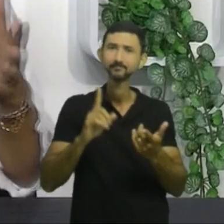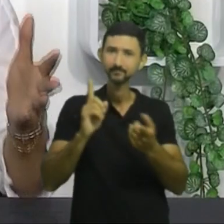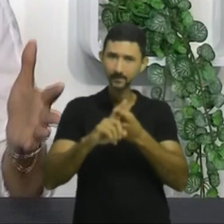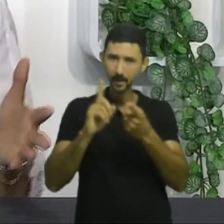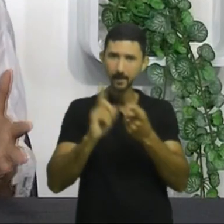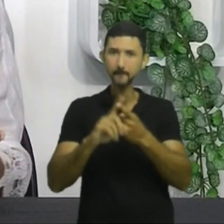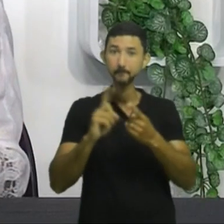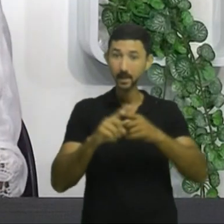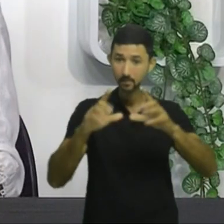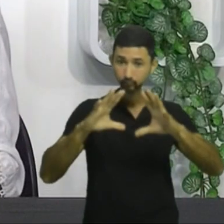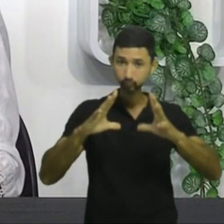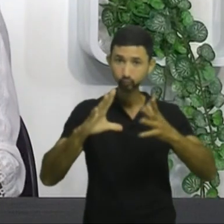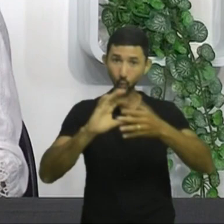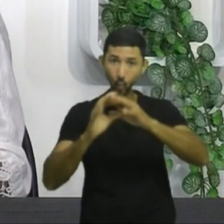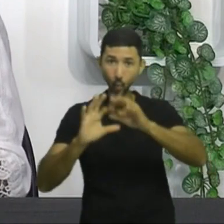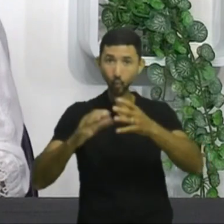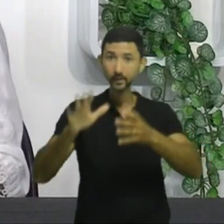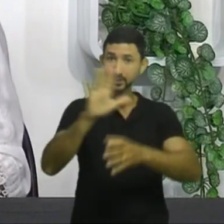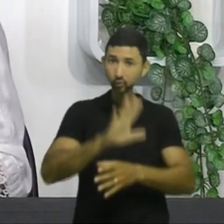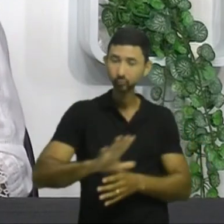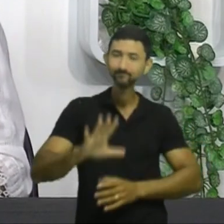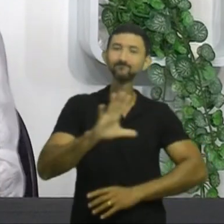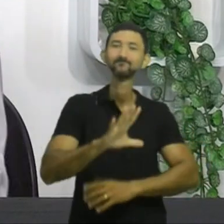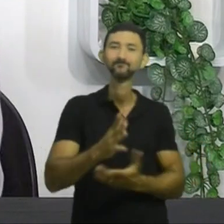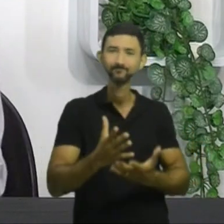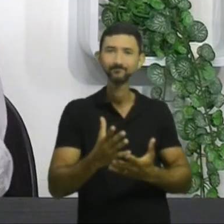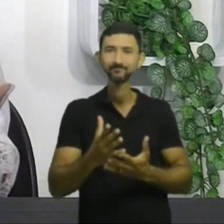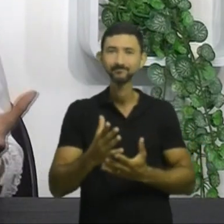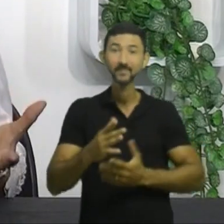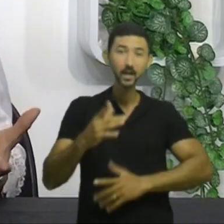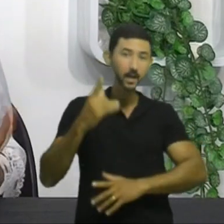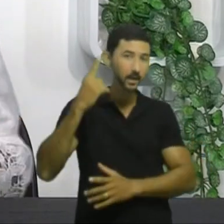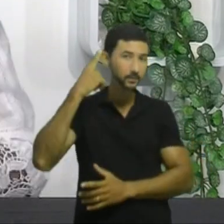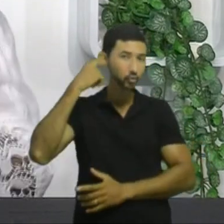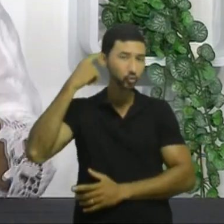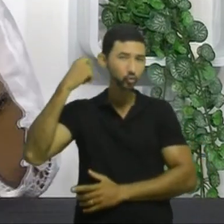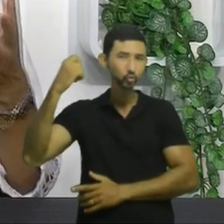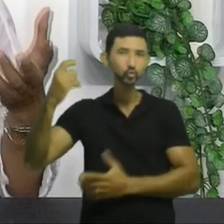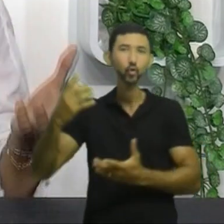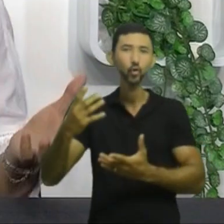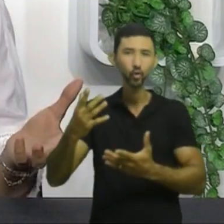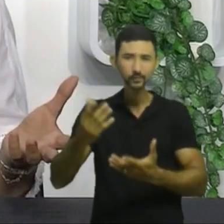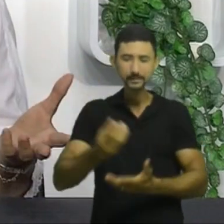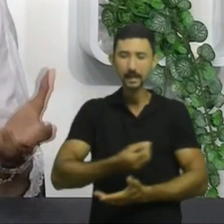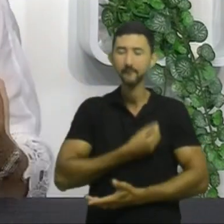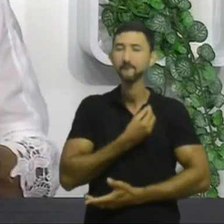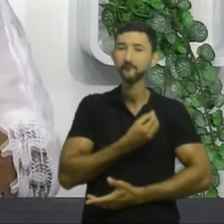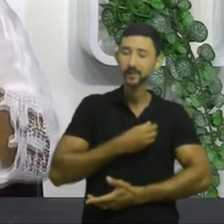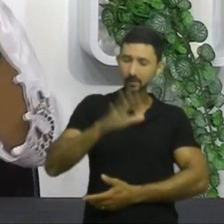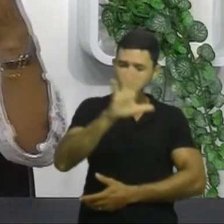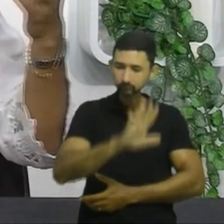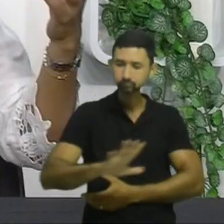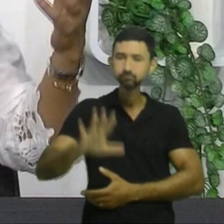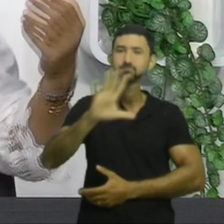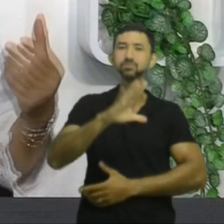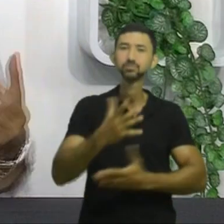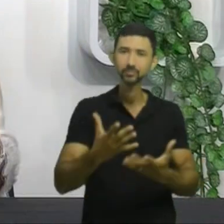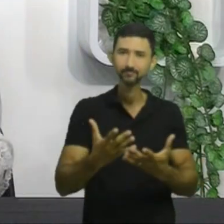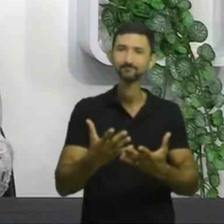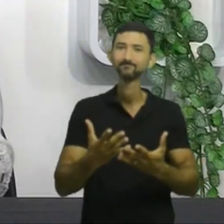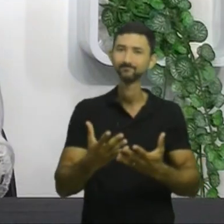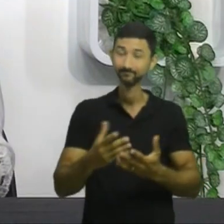nessa configuração, né? Que são produzidos, que estão na nossa natureza, que estão no